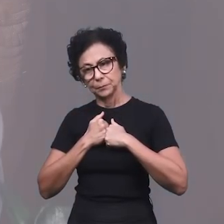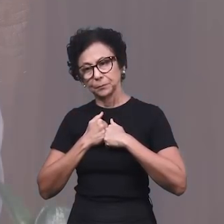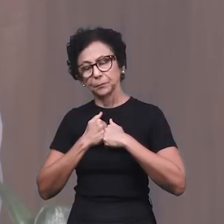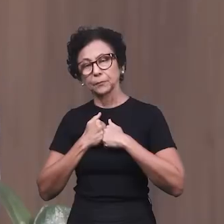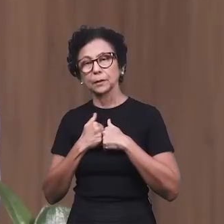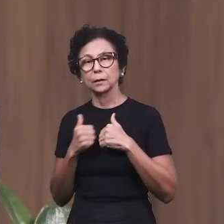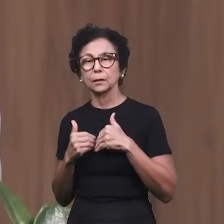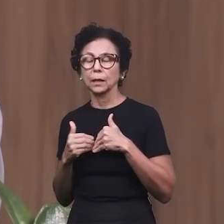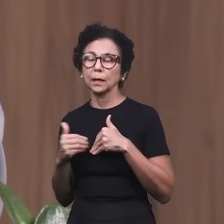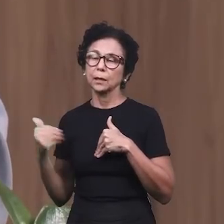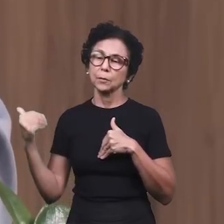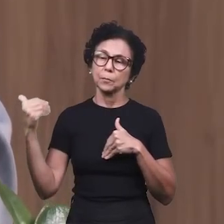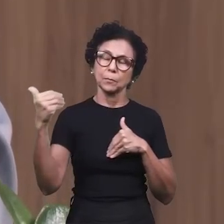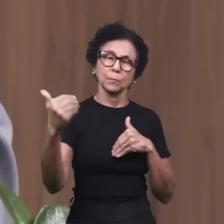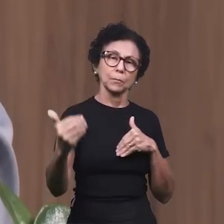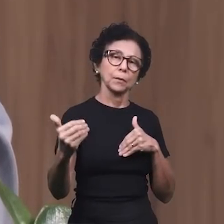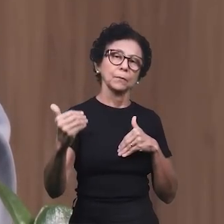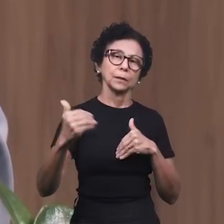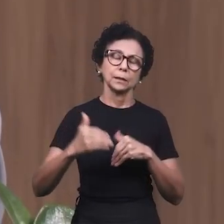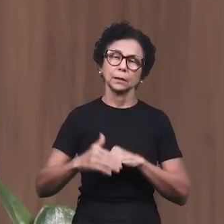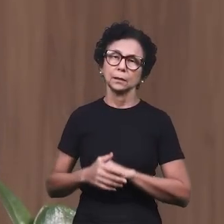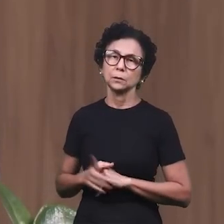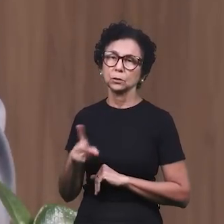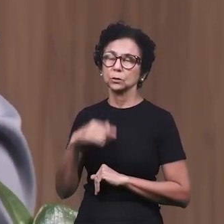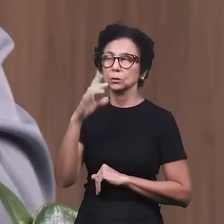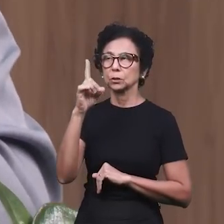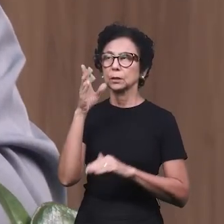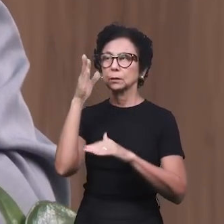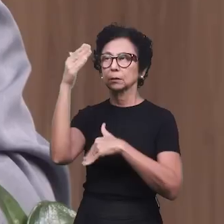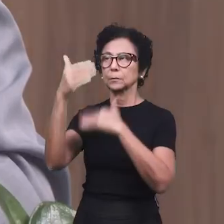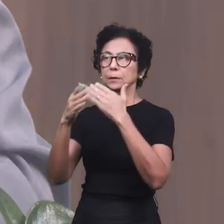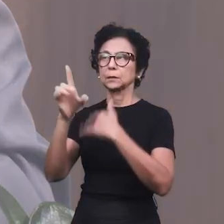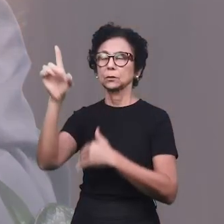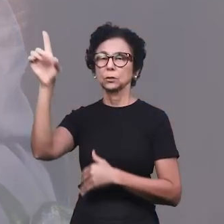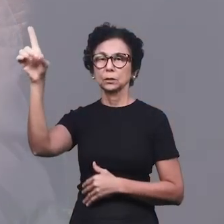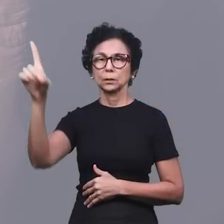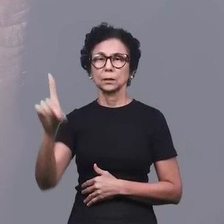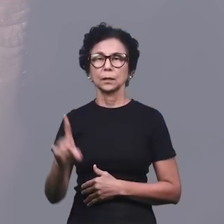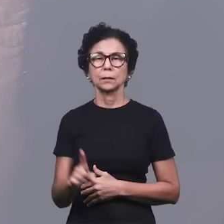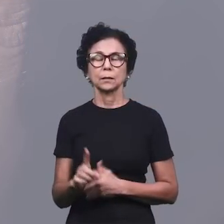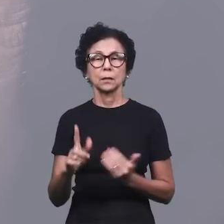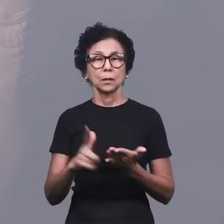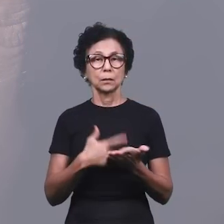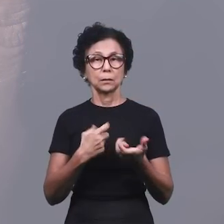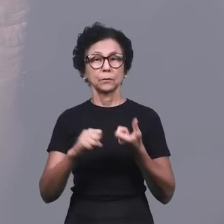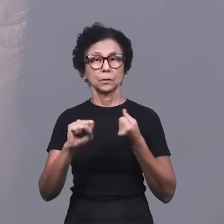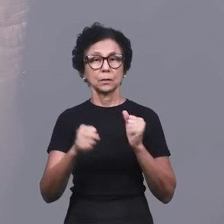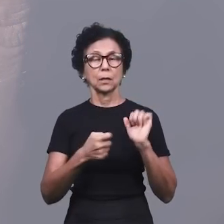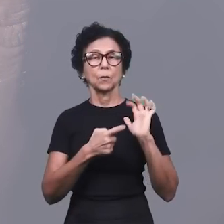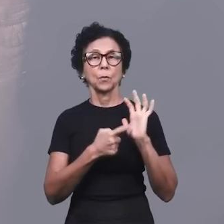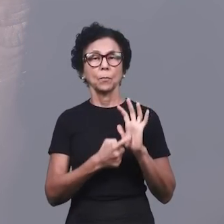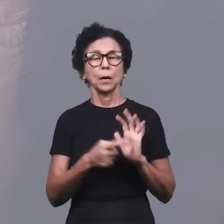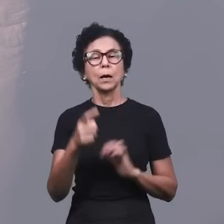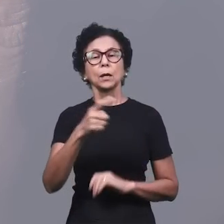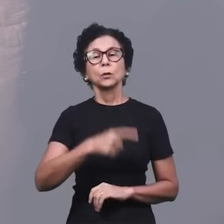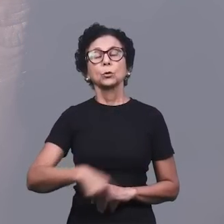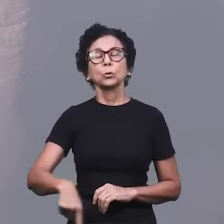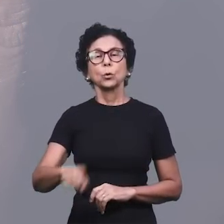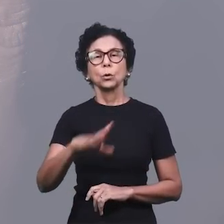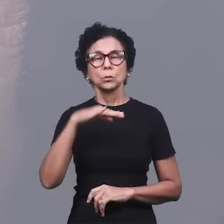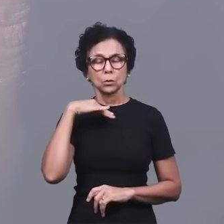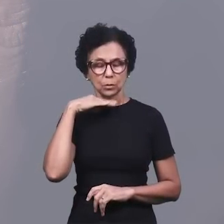nele, como nos fala o Salmo 24, verso 7. Levantai, ó porta, as vossas